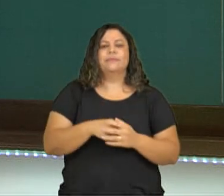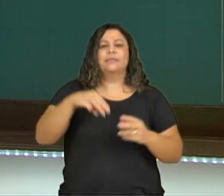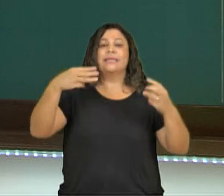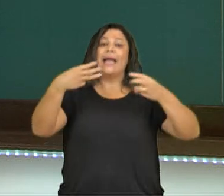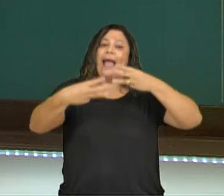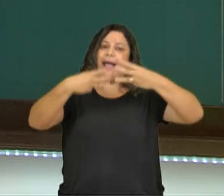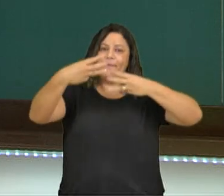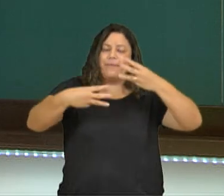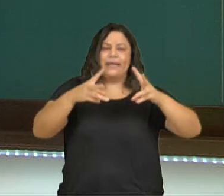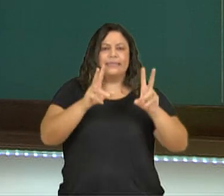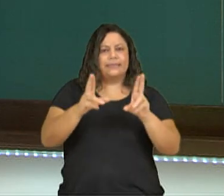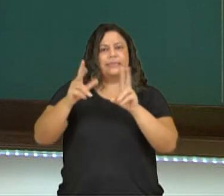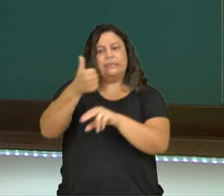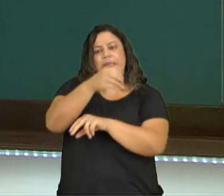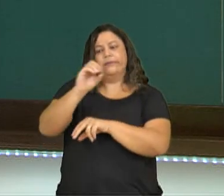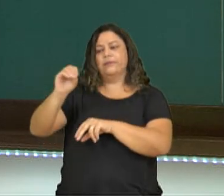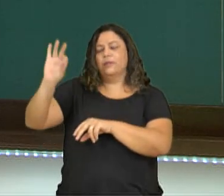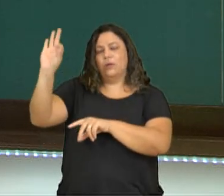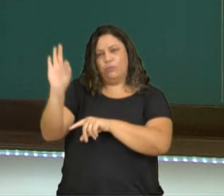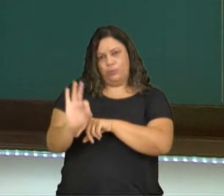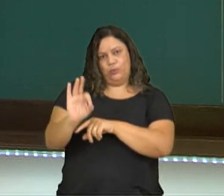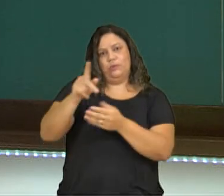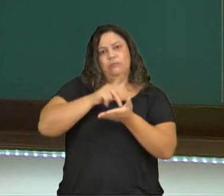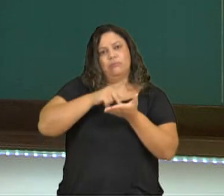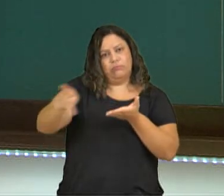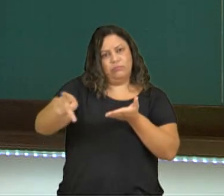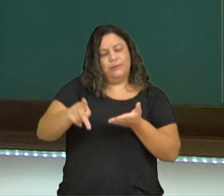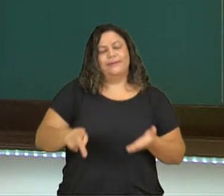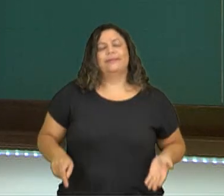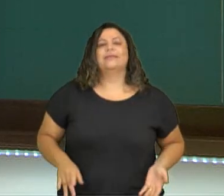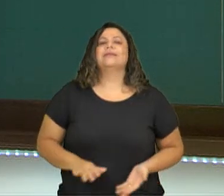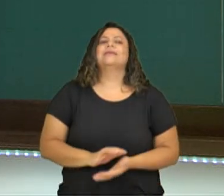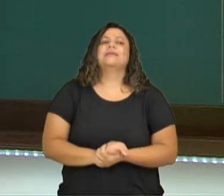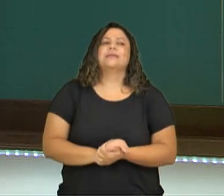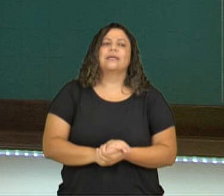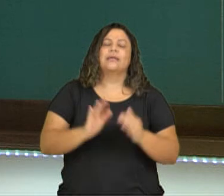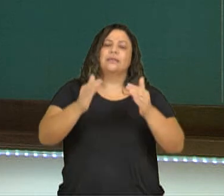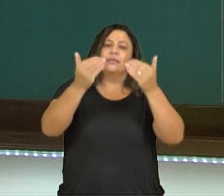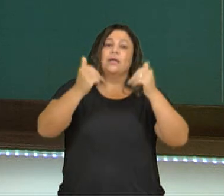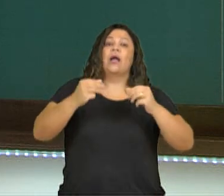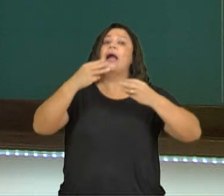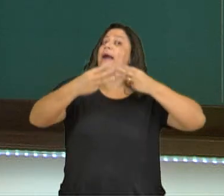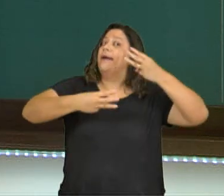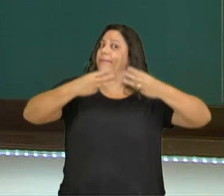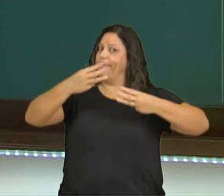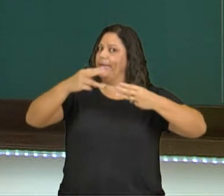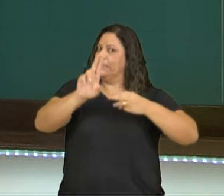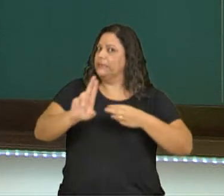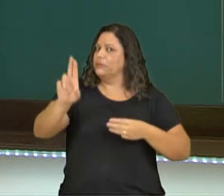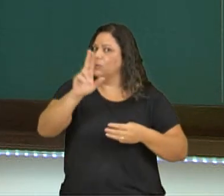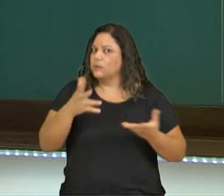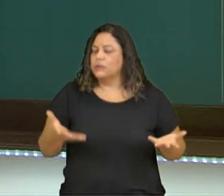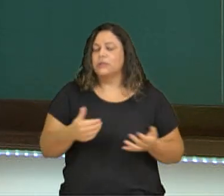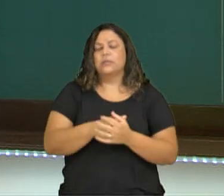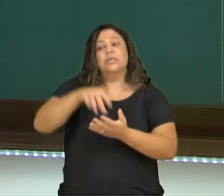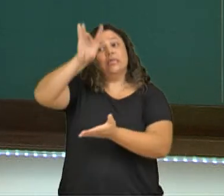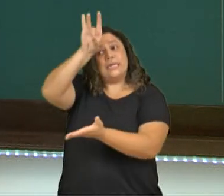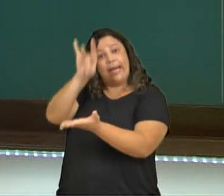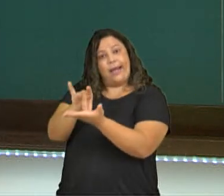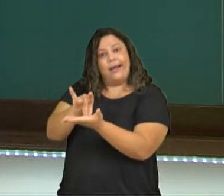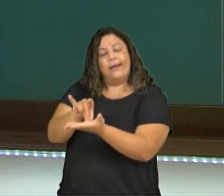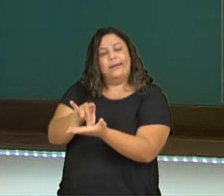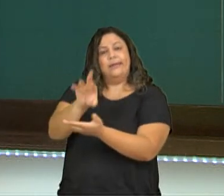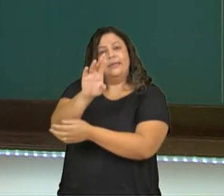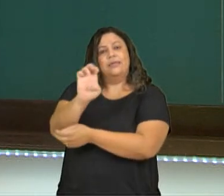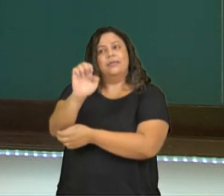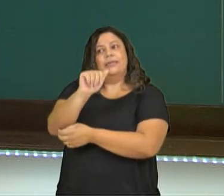reagente equivale a 100% de pureza, tá? Então, é a massa utilizada. E a massa real